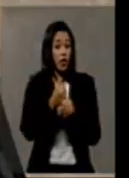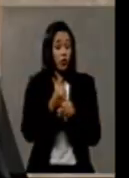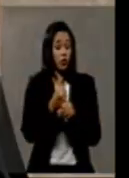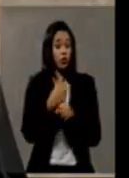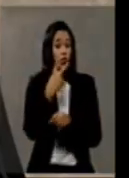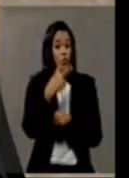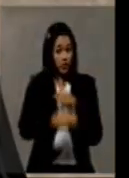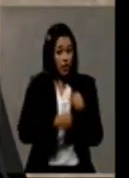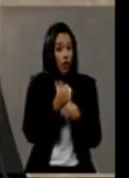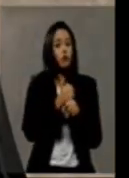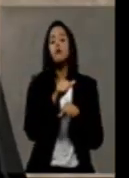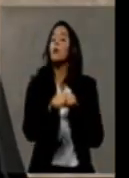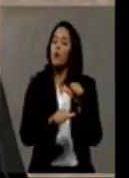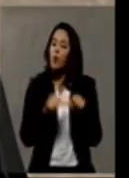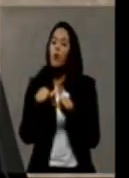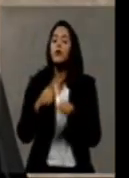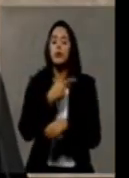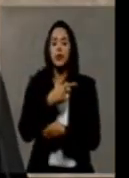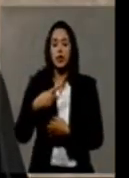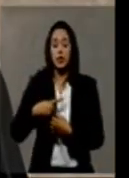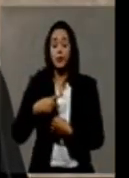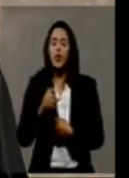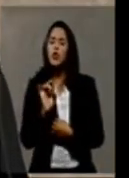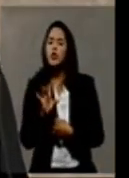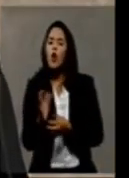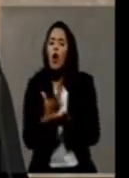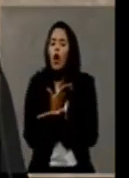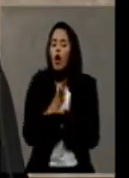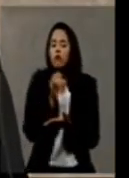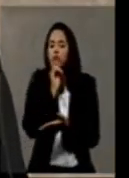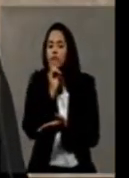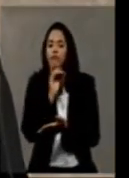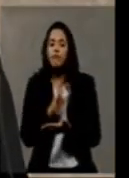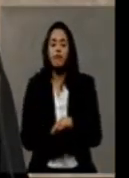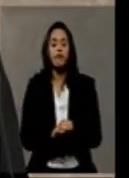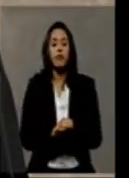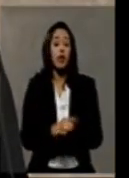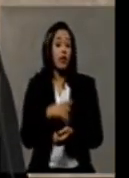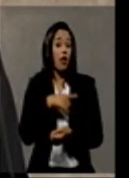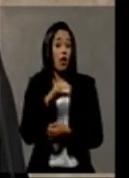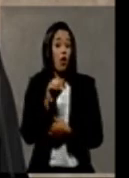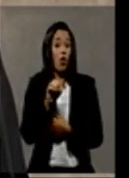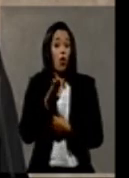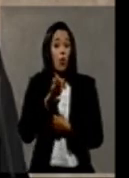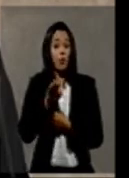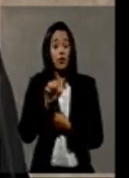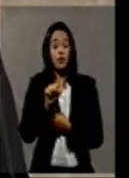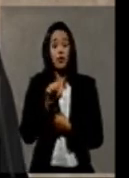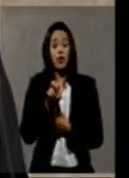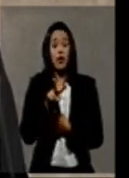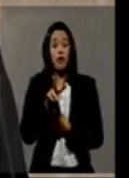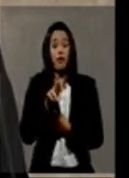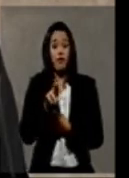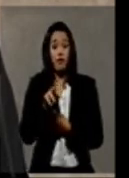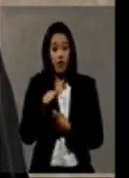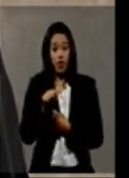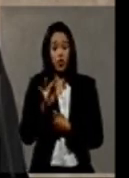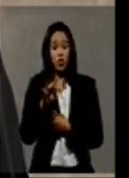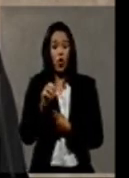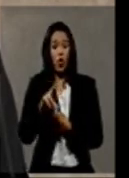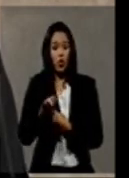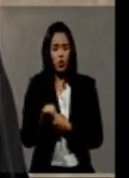para citar alguns exemplos o já mencionado observatório nacional sobre questões ambientais econômicas e